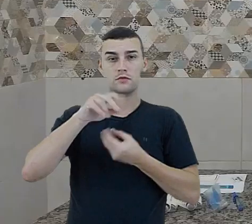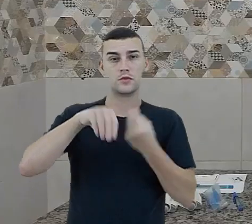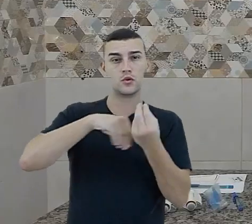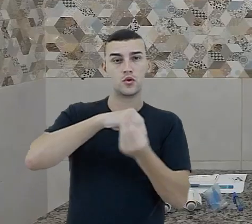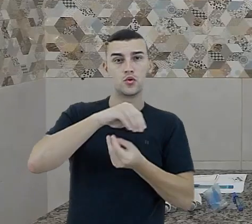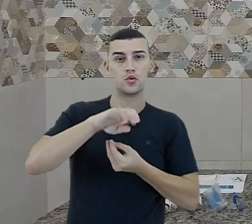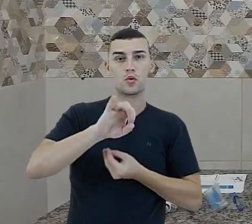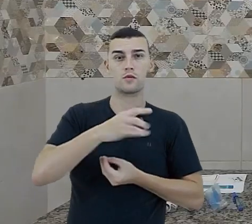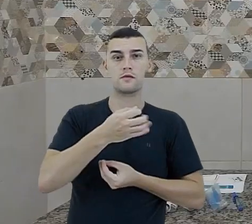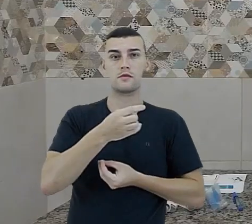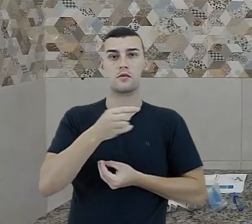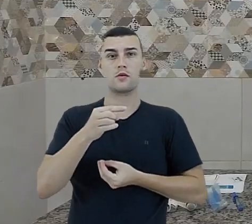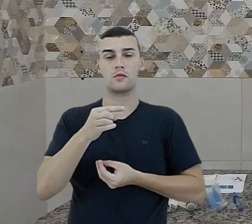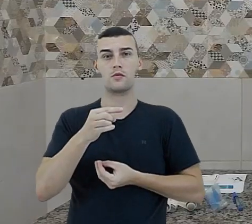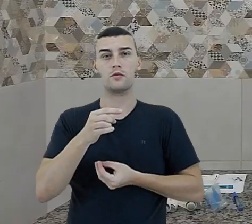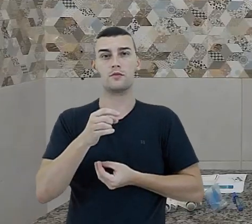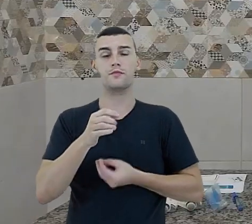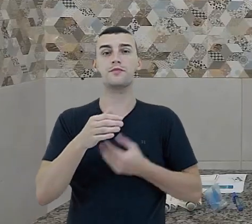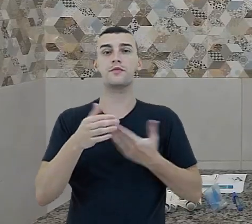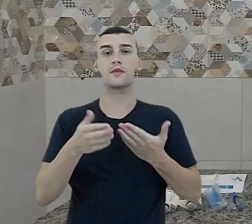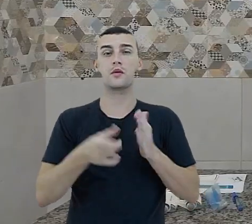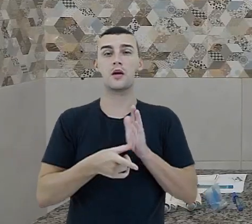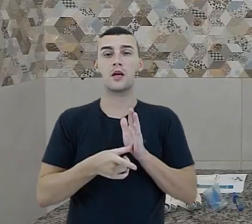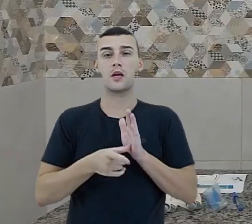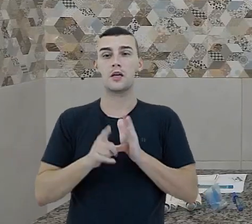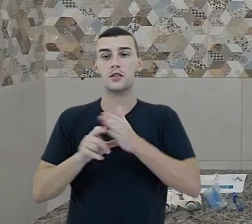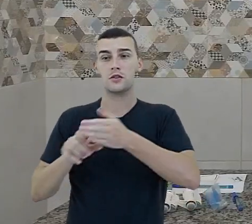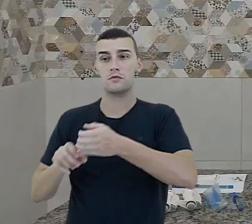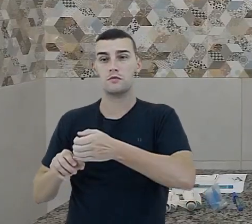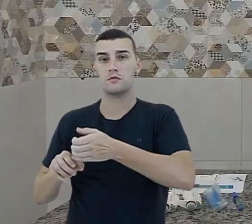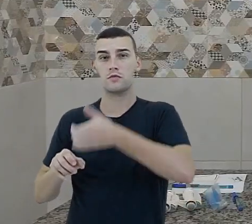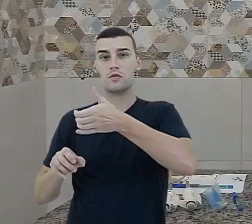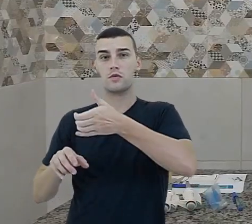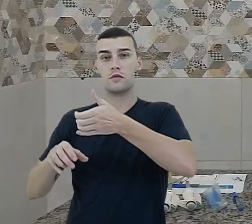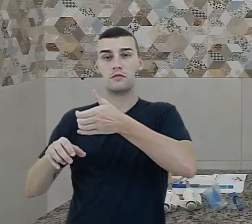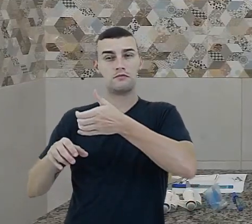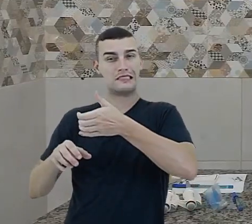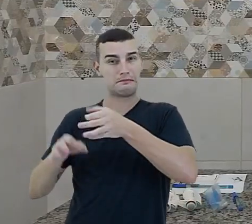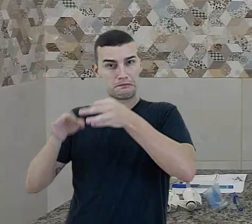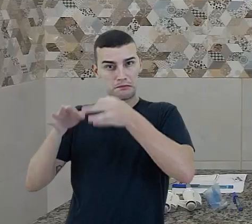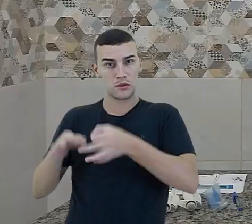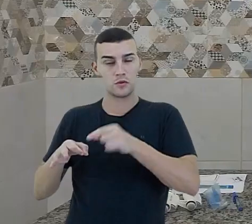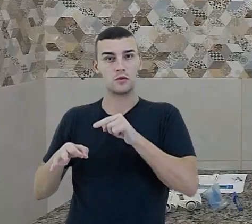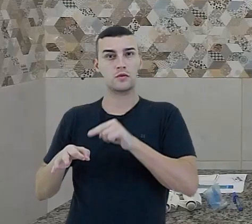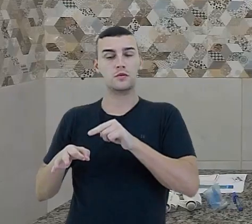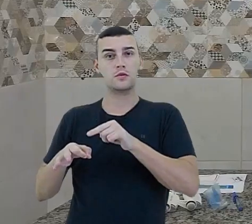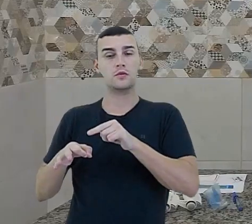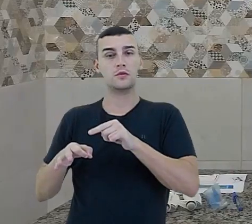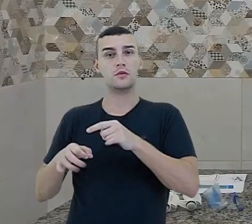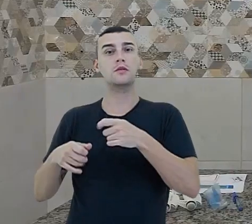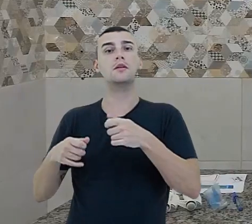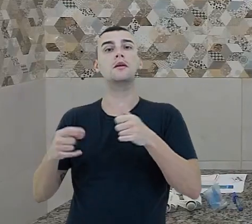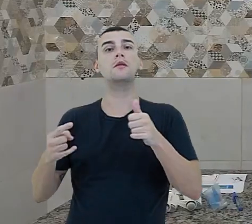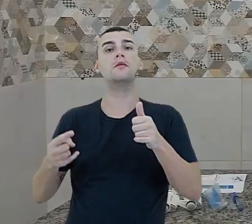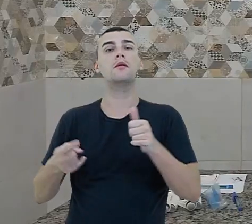solução, antes de fazer uma sucção definitiva, que primeiro